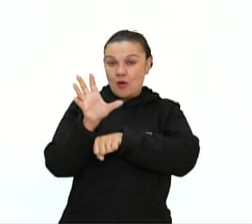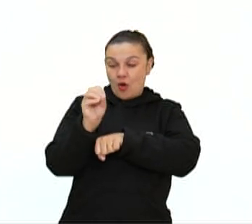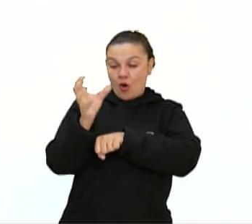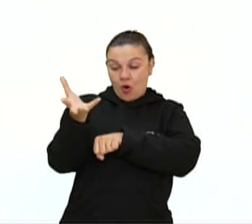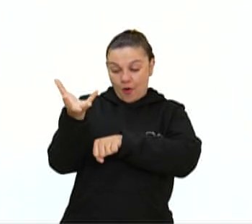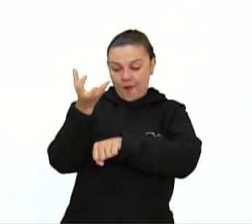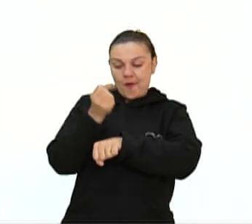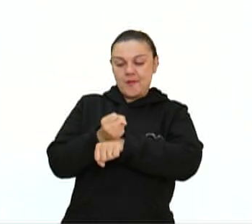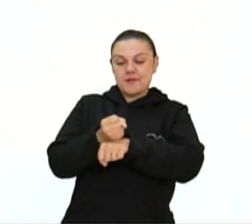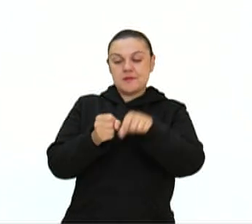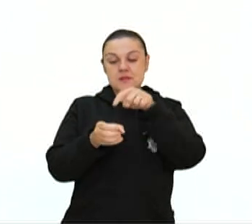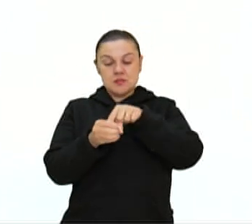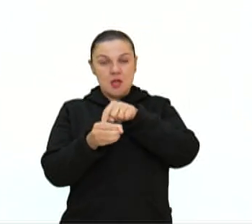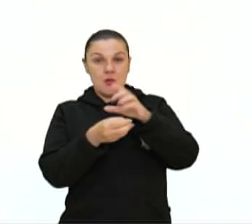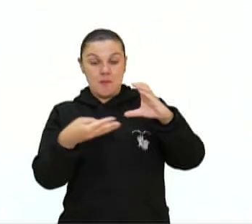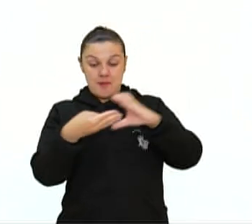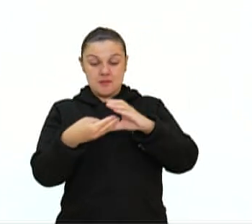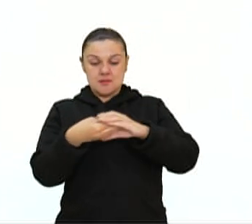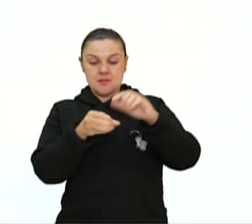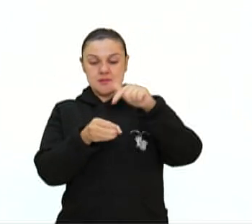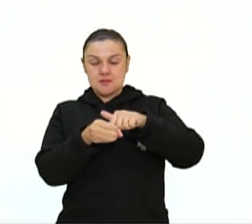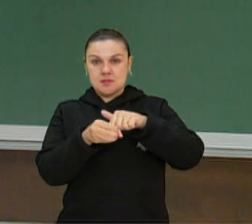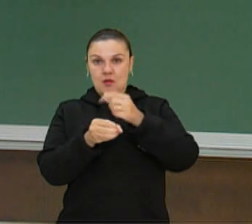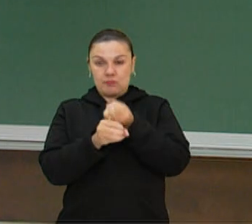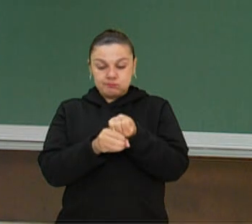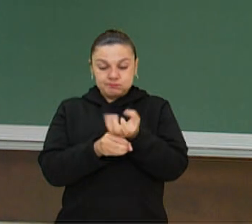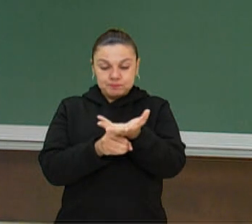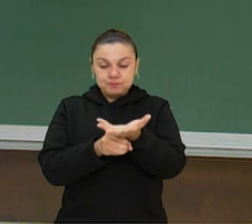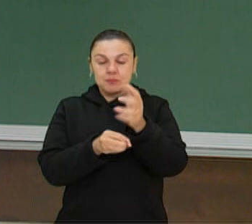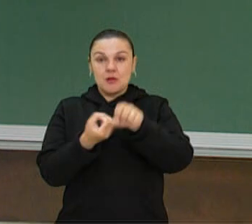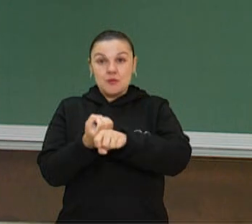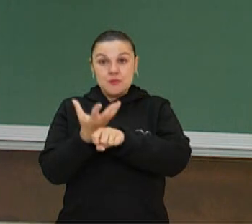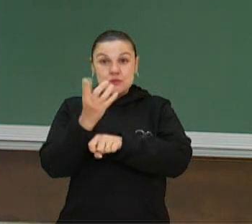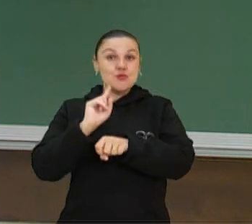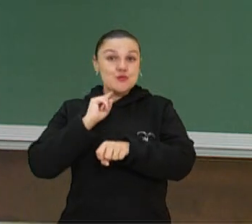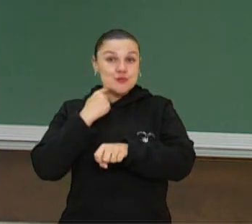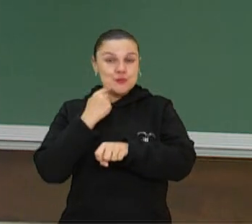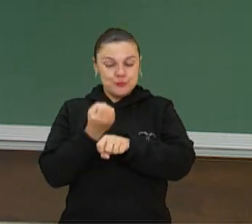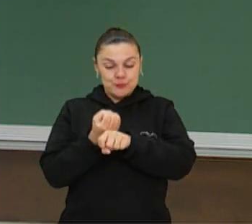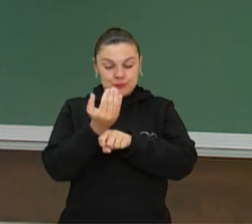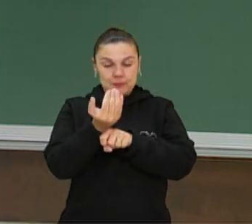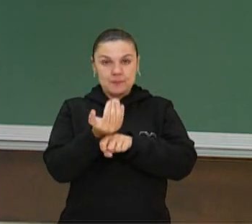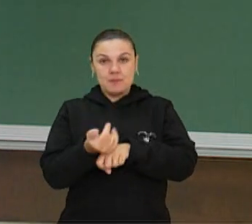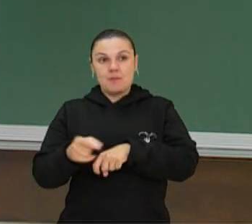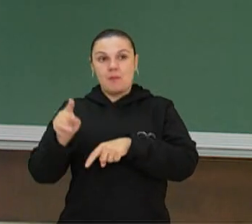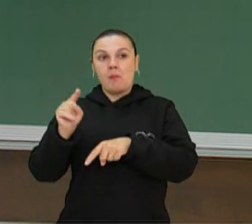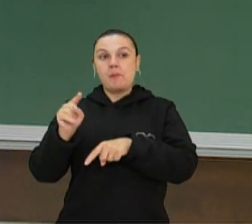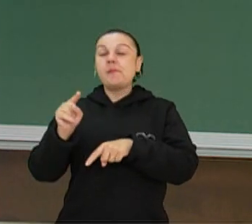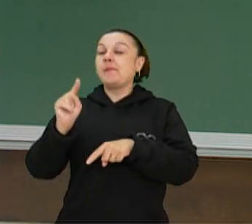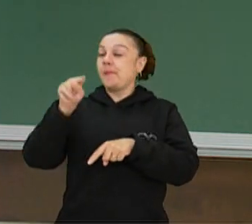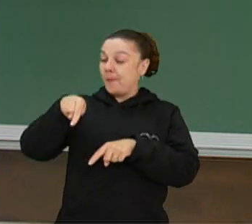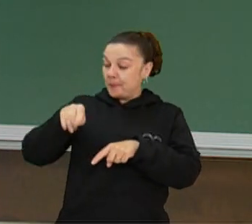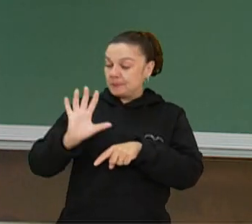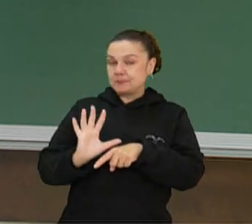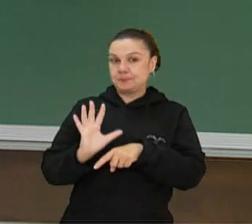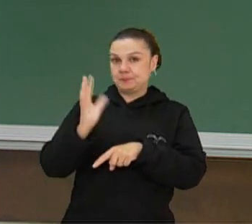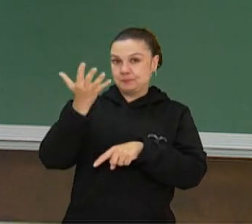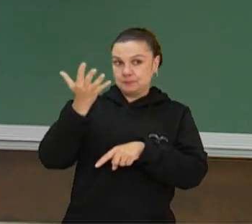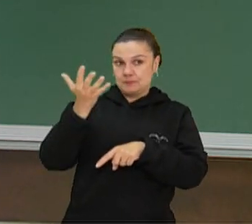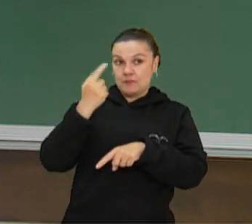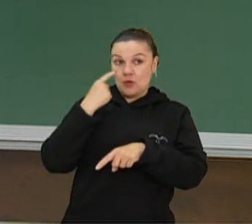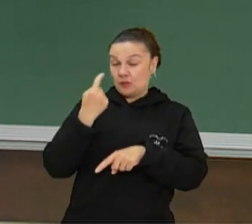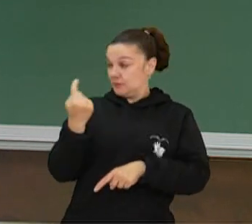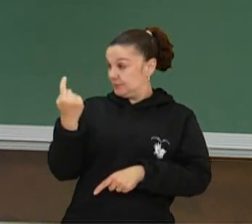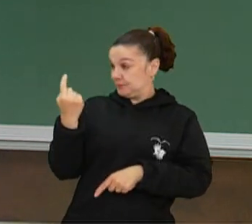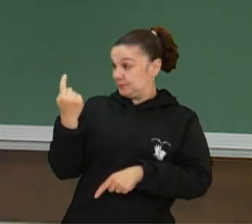para as hemácias e o gás carbônico vai ser transferido para o alvéolo para ser eliminado. E esse processo que acontece aqui, como temos no GIF